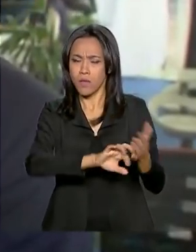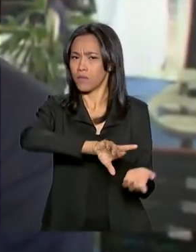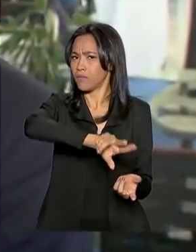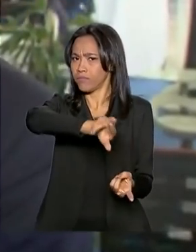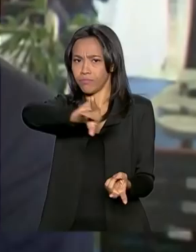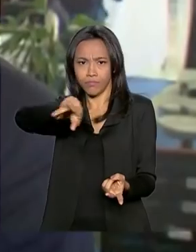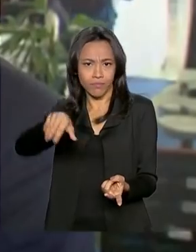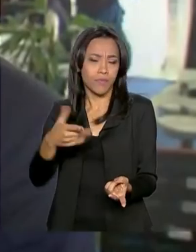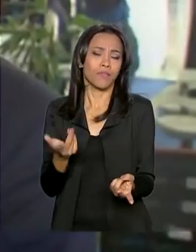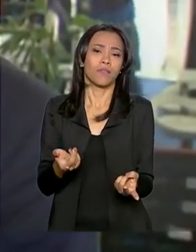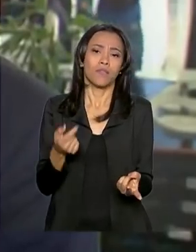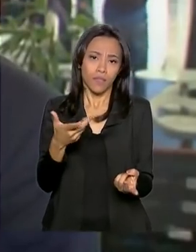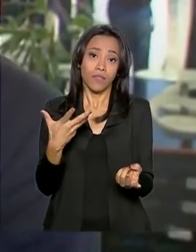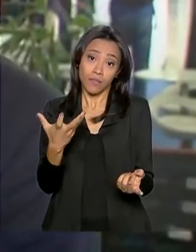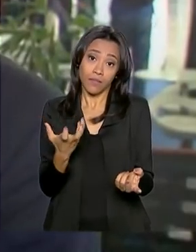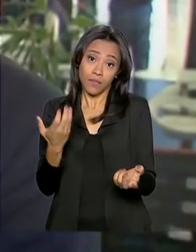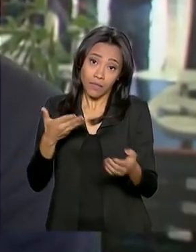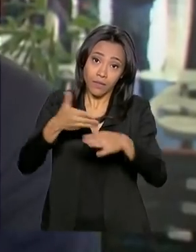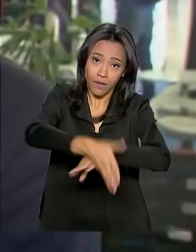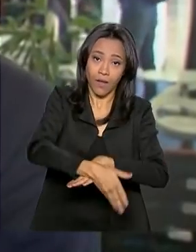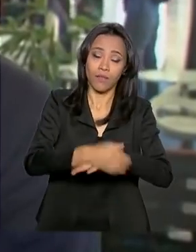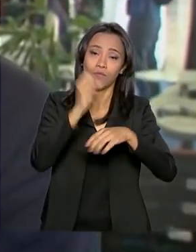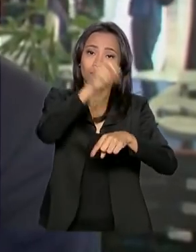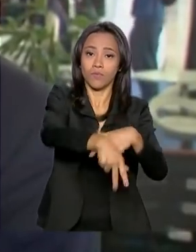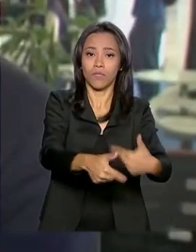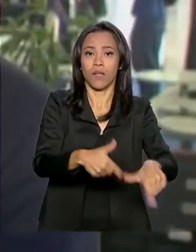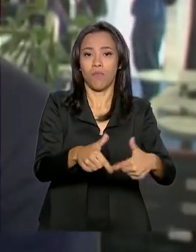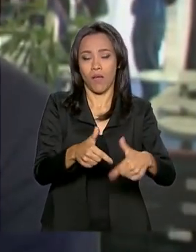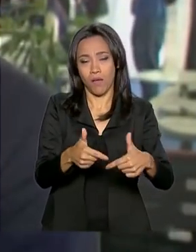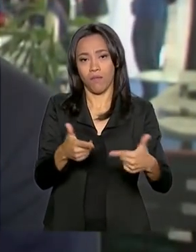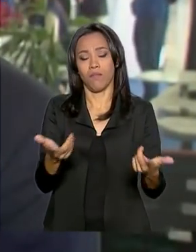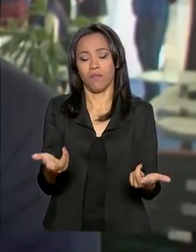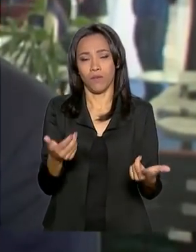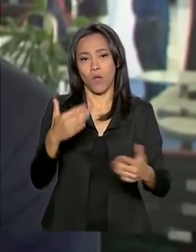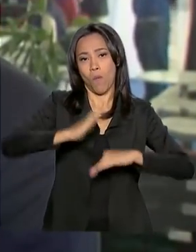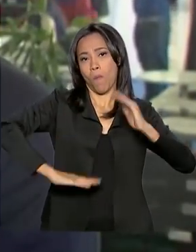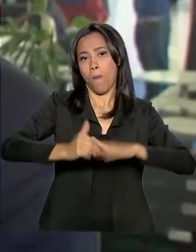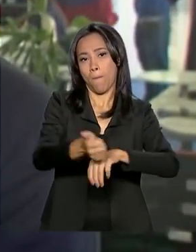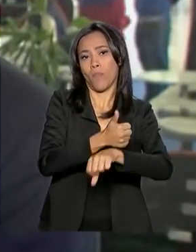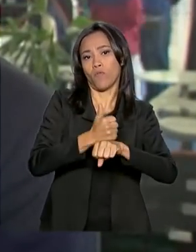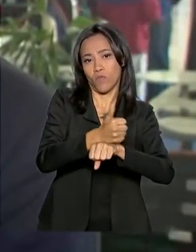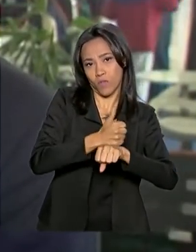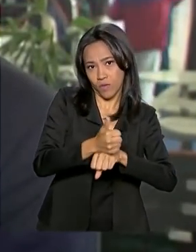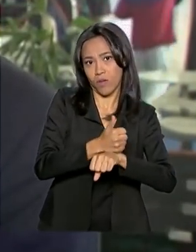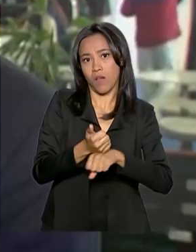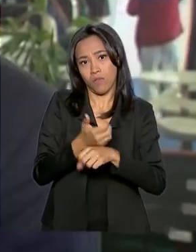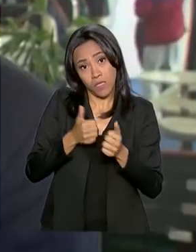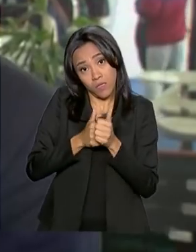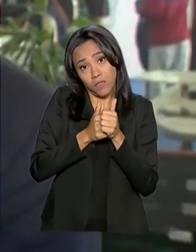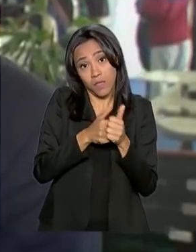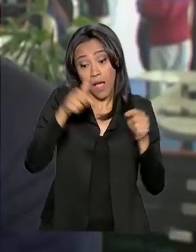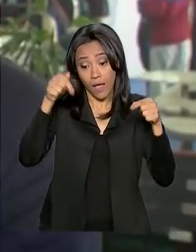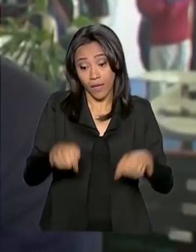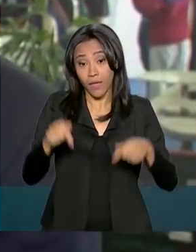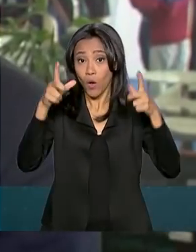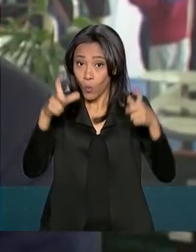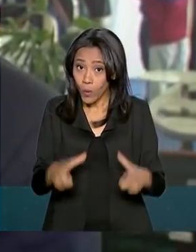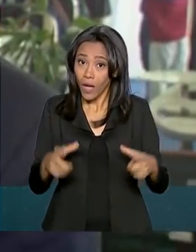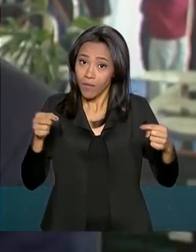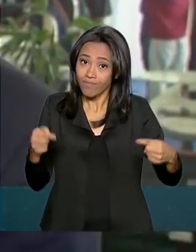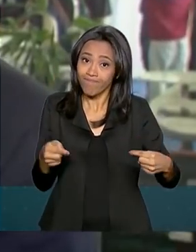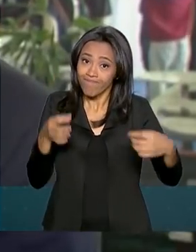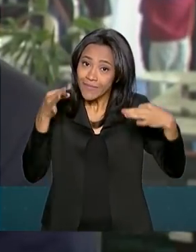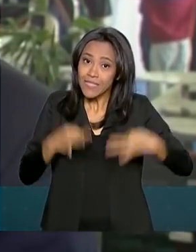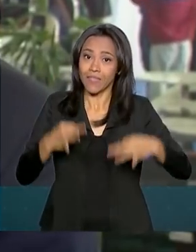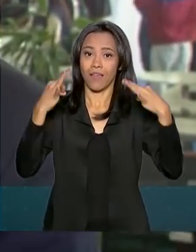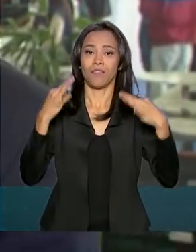ser inserido no mercado profissional através da viabilidade de sua carreira profissional. Aqui é o local adequado que